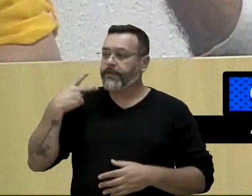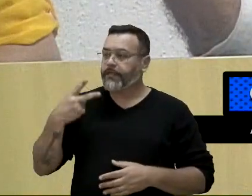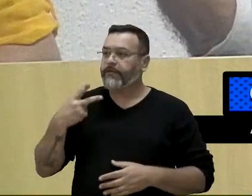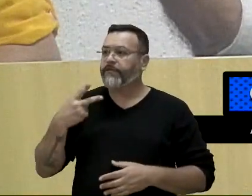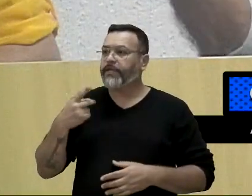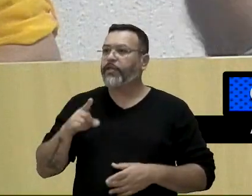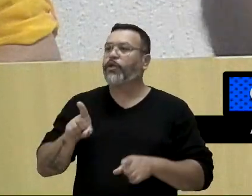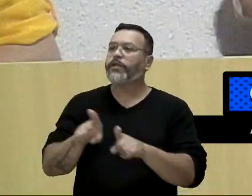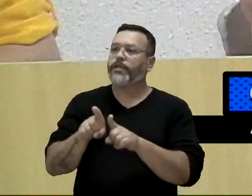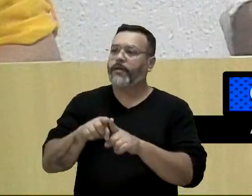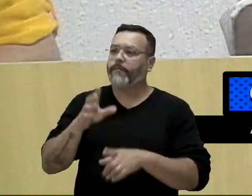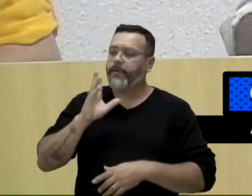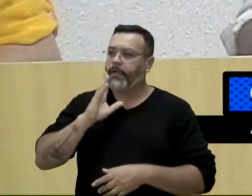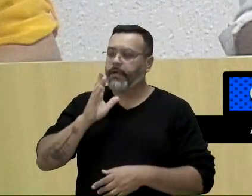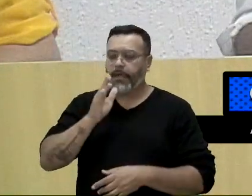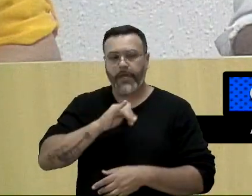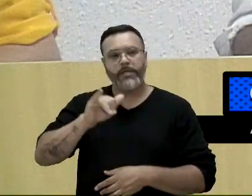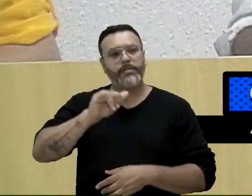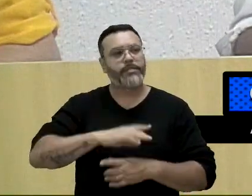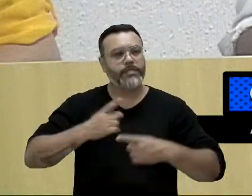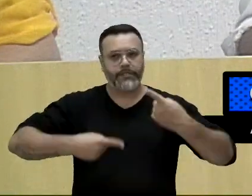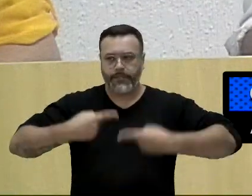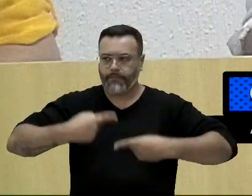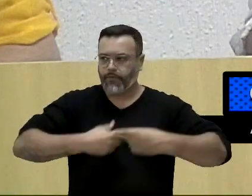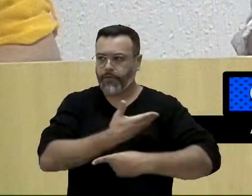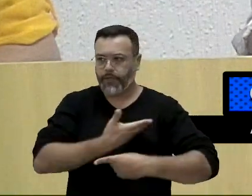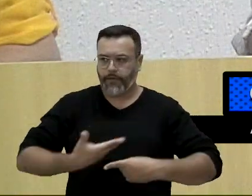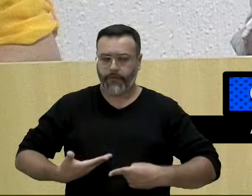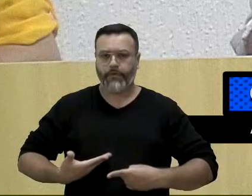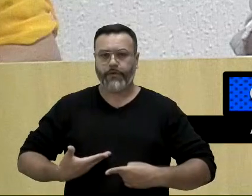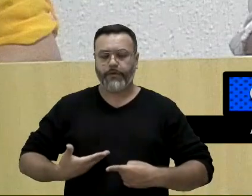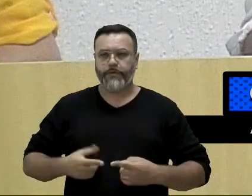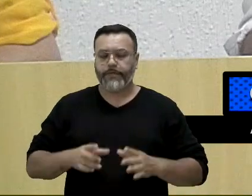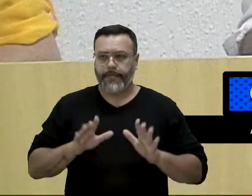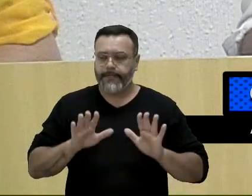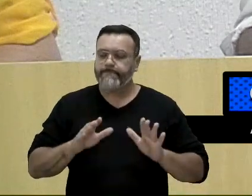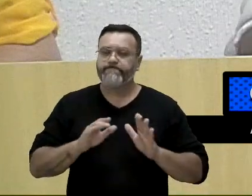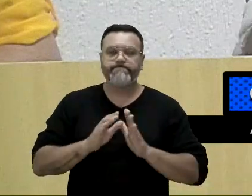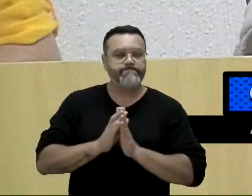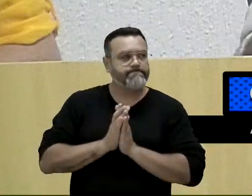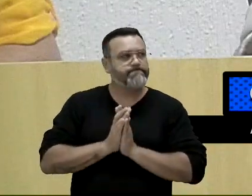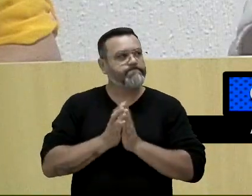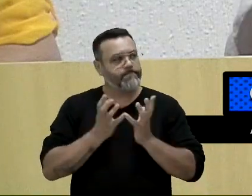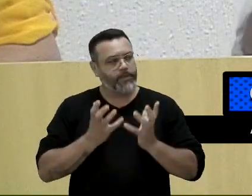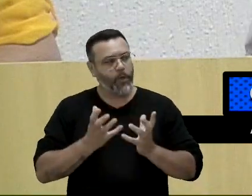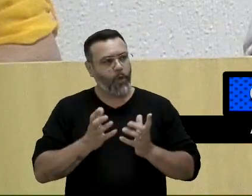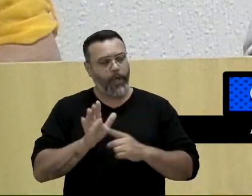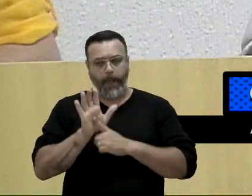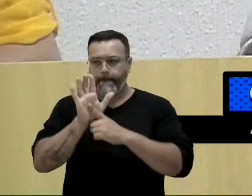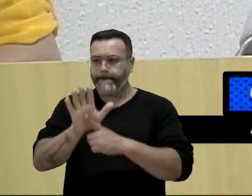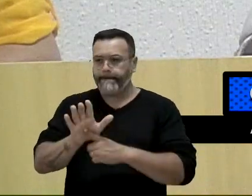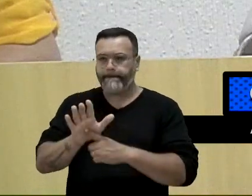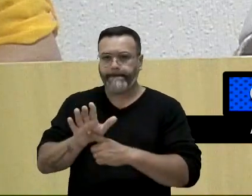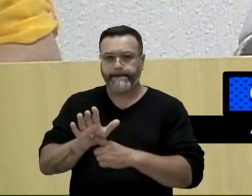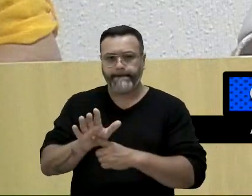políticas públicas, eu quero trazer aqui a mãe